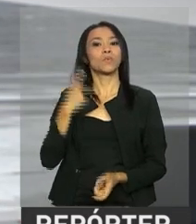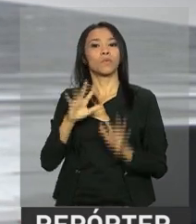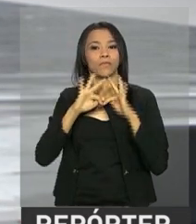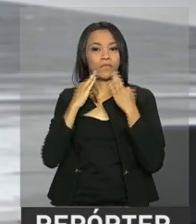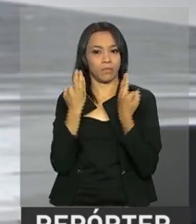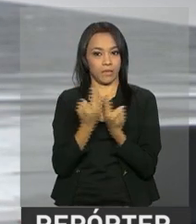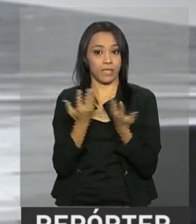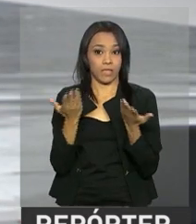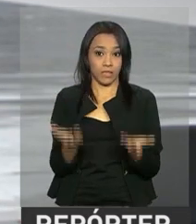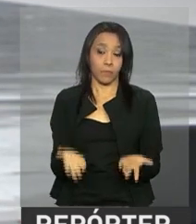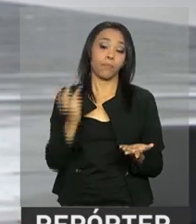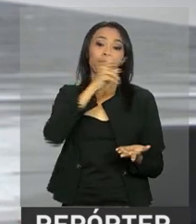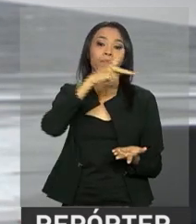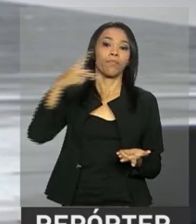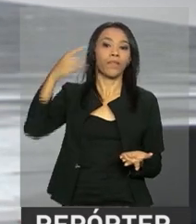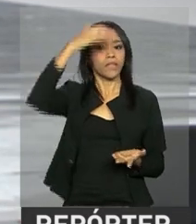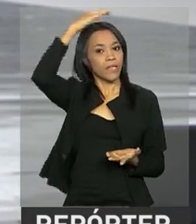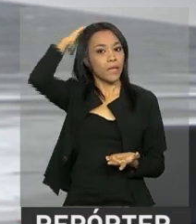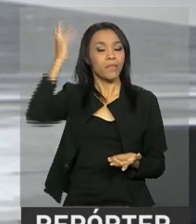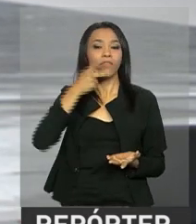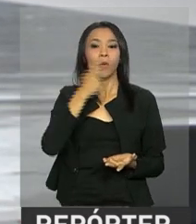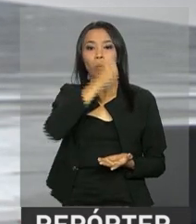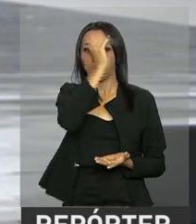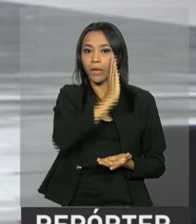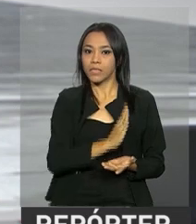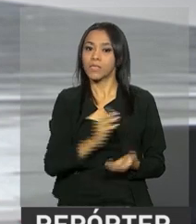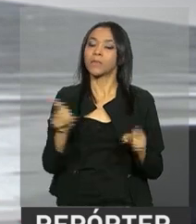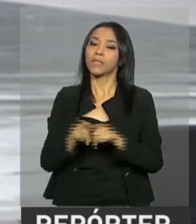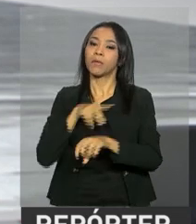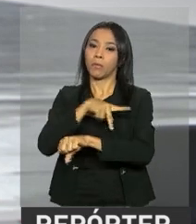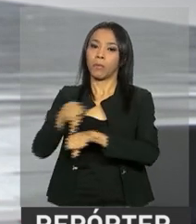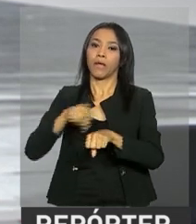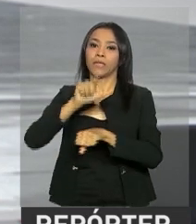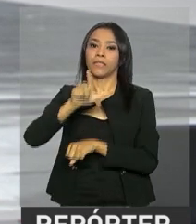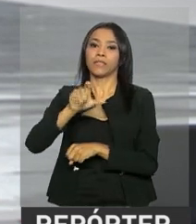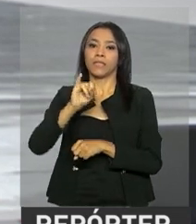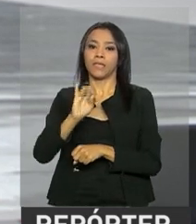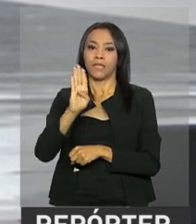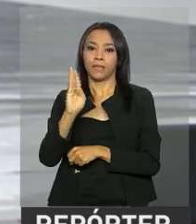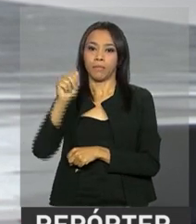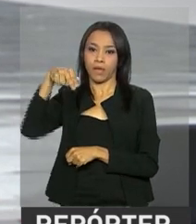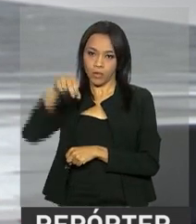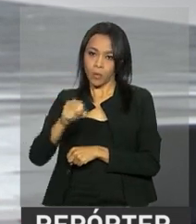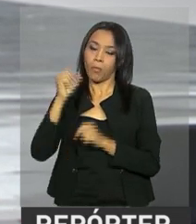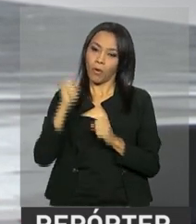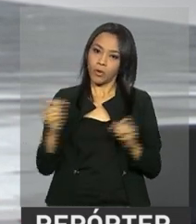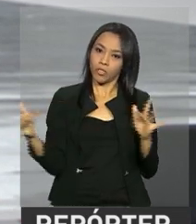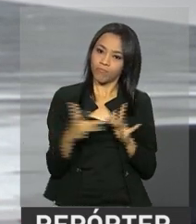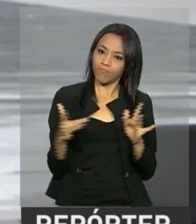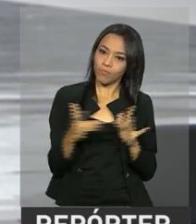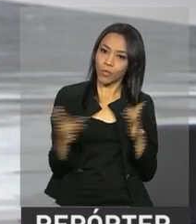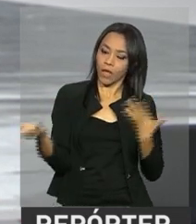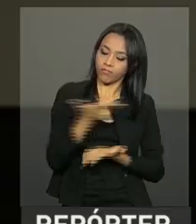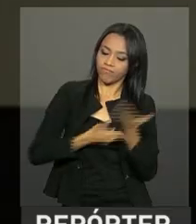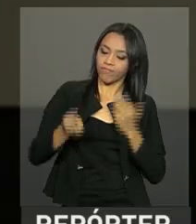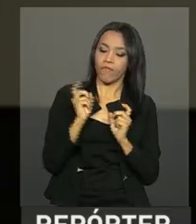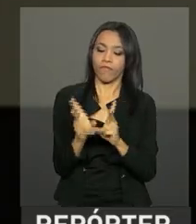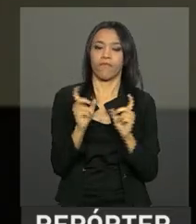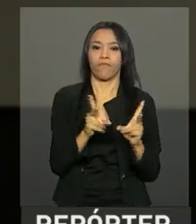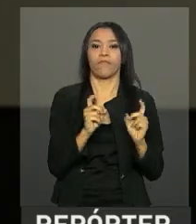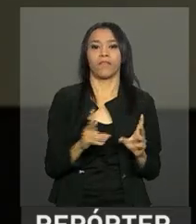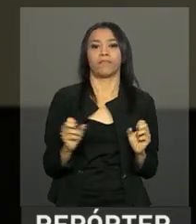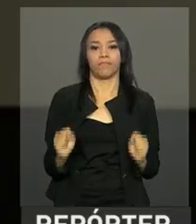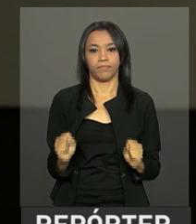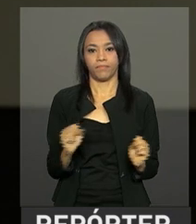familiares. O presidente Michel Temer disse ainda que Brasil e Líbano podem ampliar as relações comerciais. Vamos ouvir.